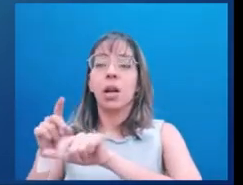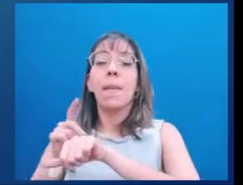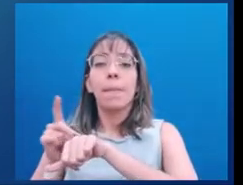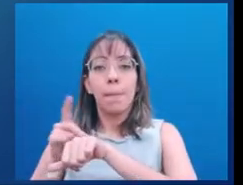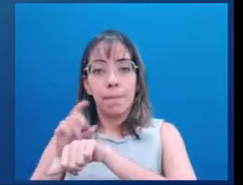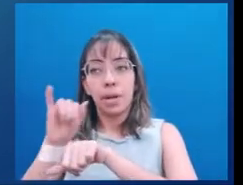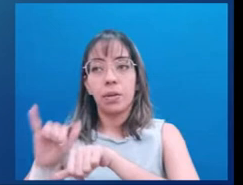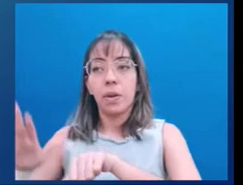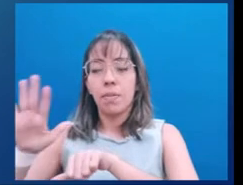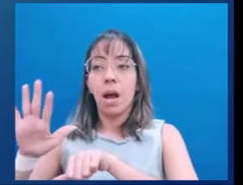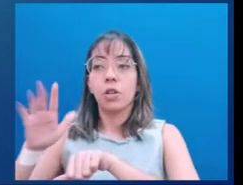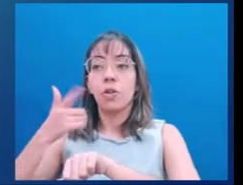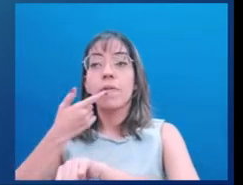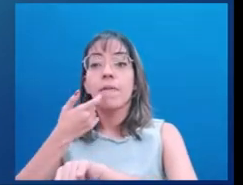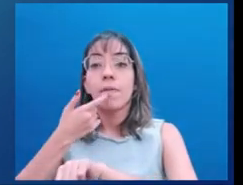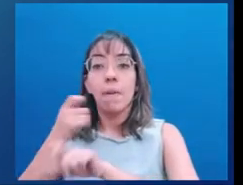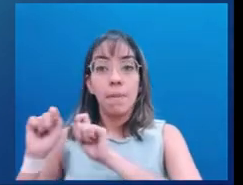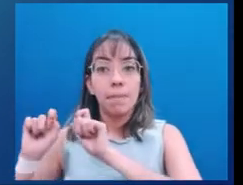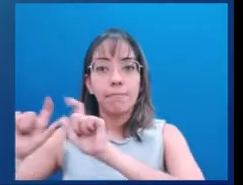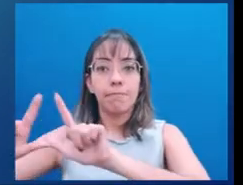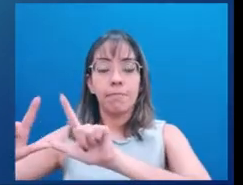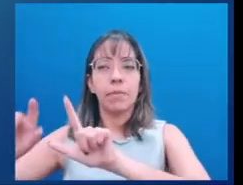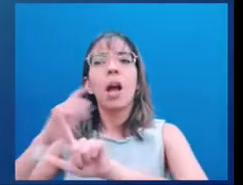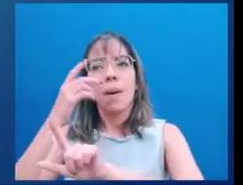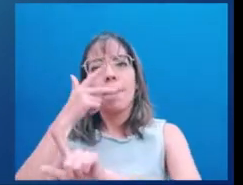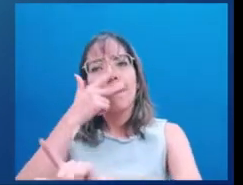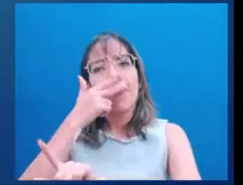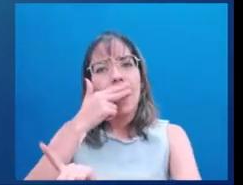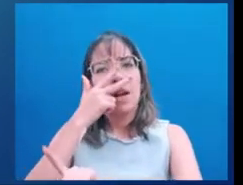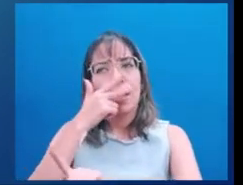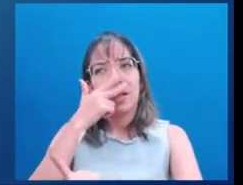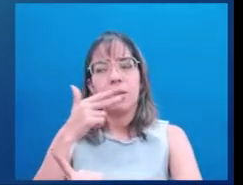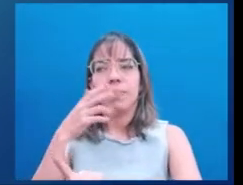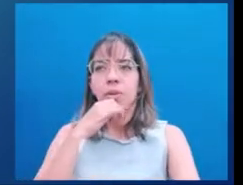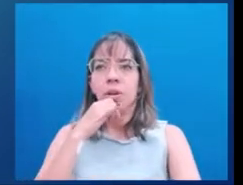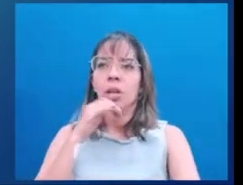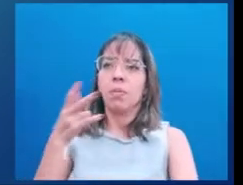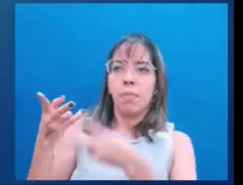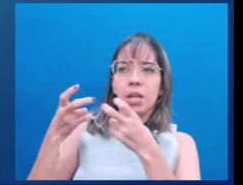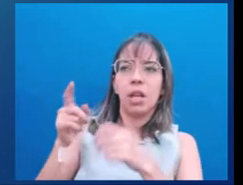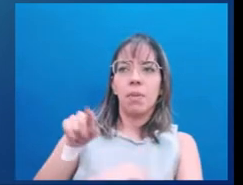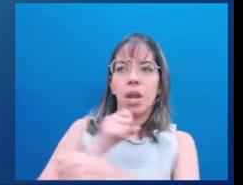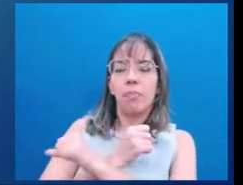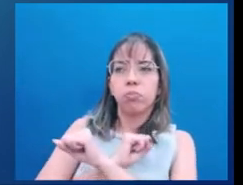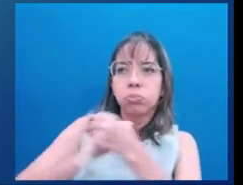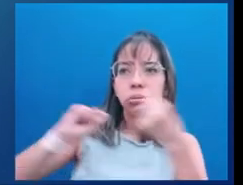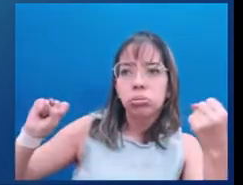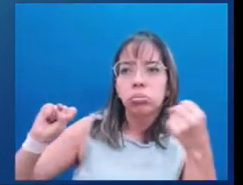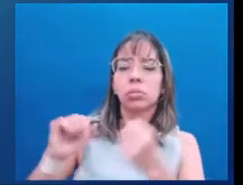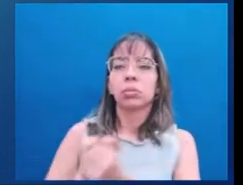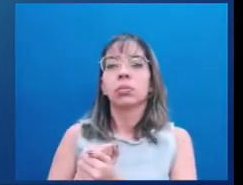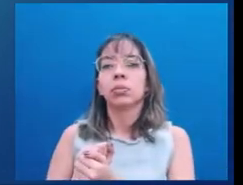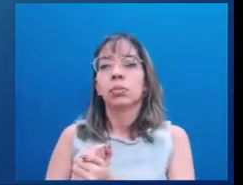figuras continuam em preto, e vocês vão ver que muitas das imagens são muito similares às anteriores, né? Então, a gente vê aqui o explosivo,